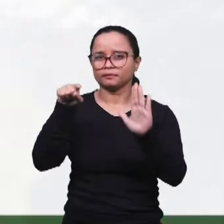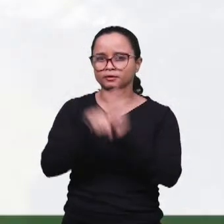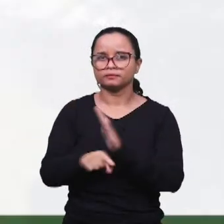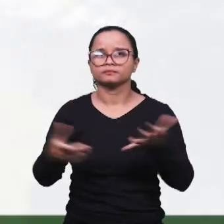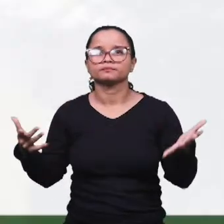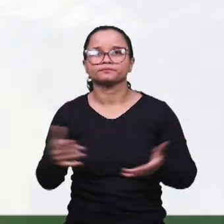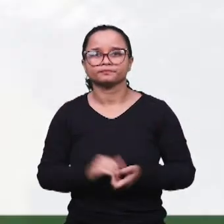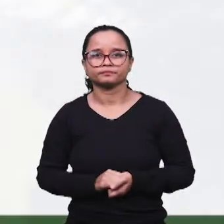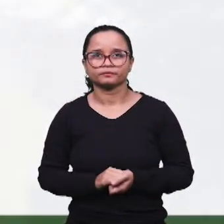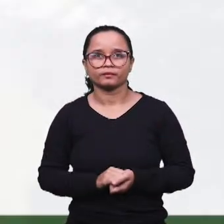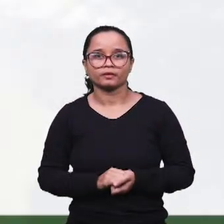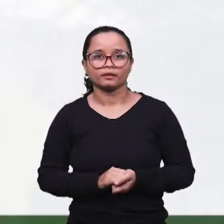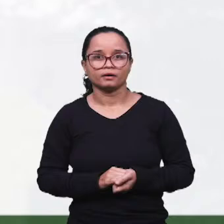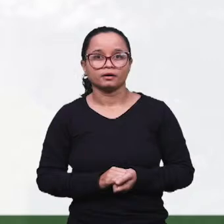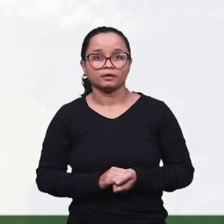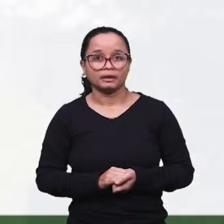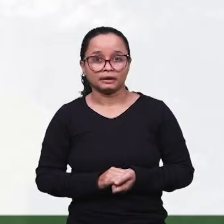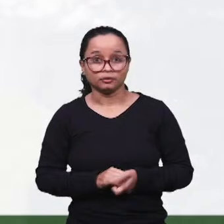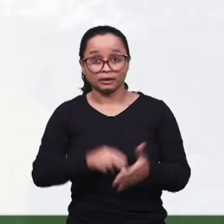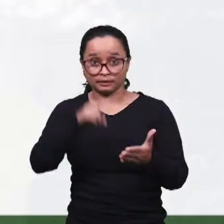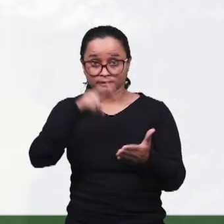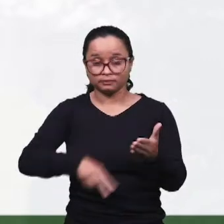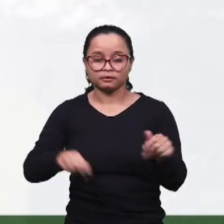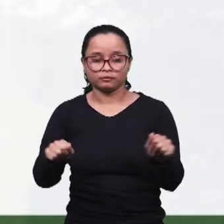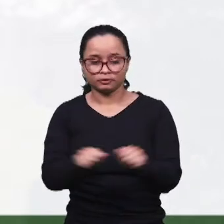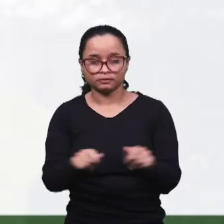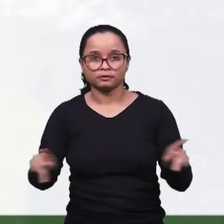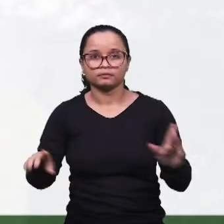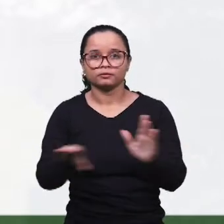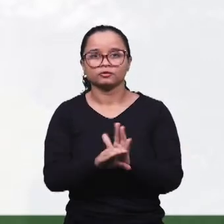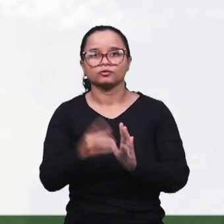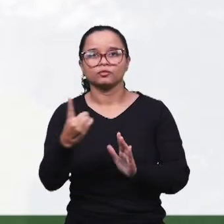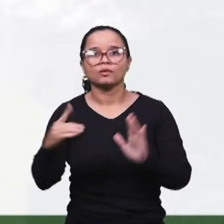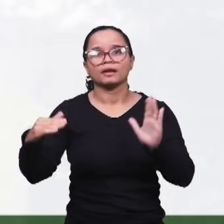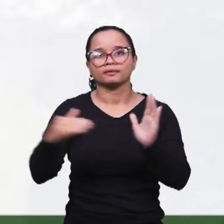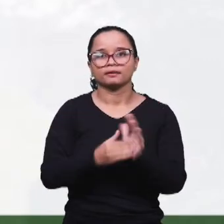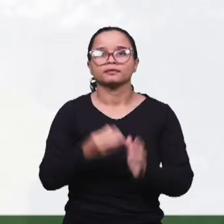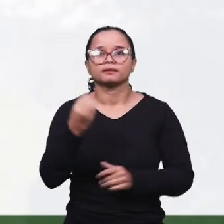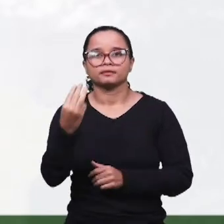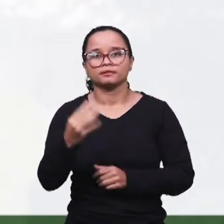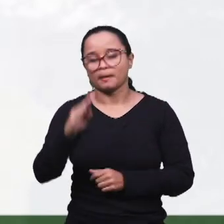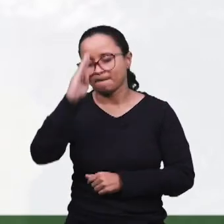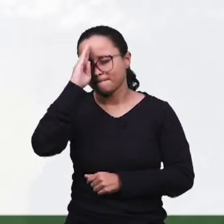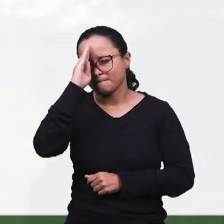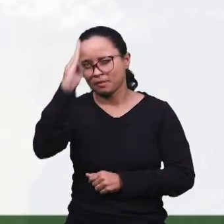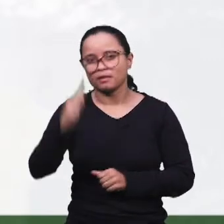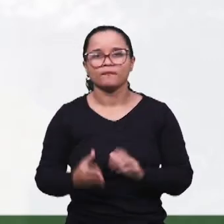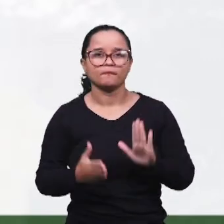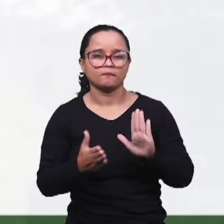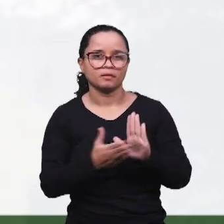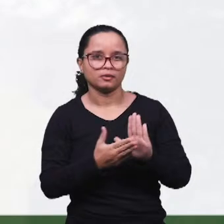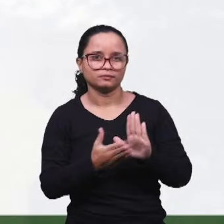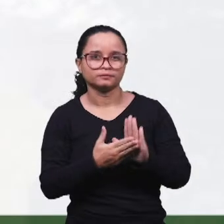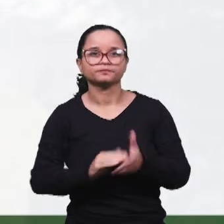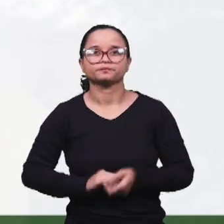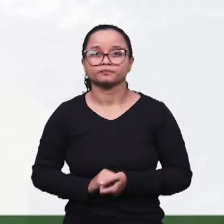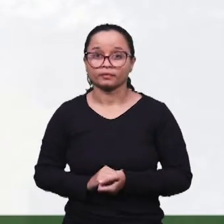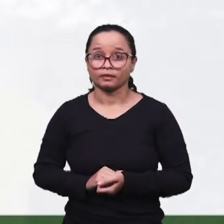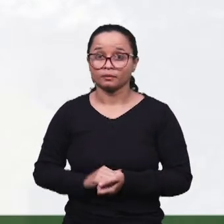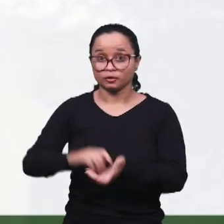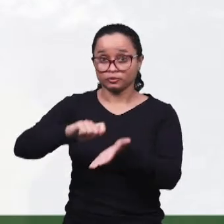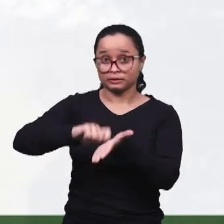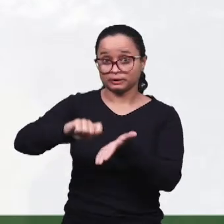assim: lendo Apocalipse capítulos 1 a 3, qual o principal propósito dos escritos de